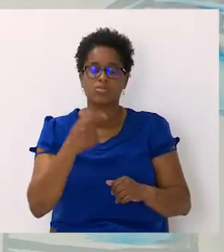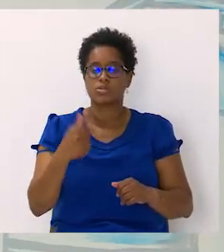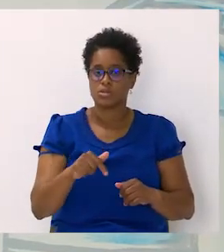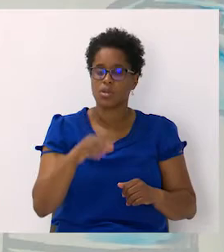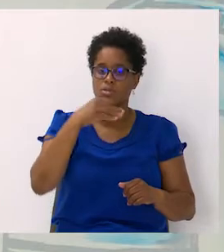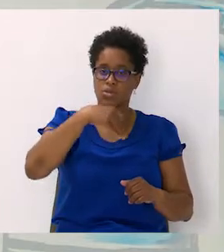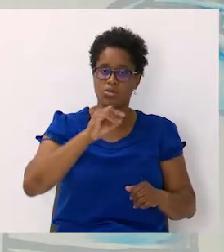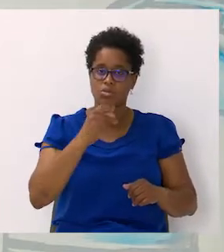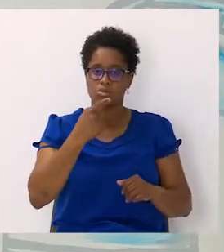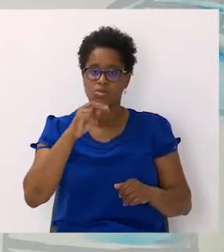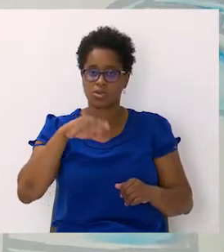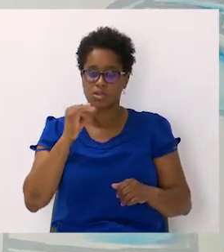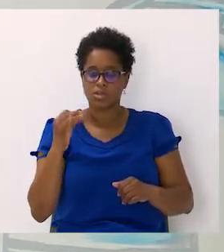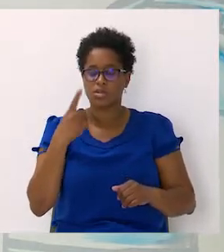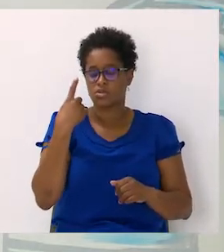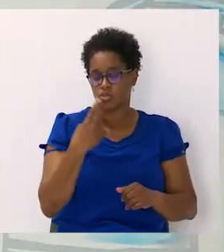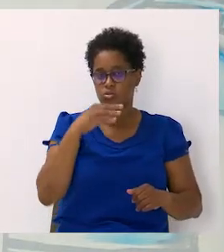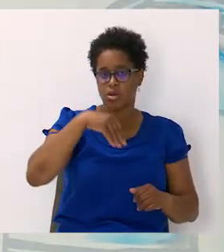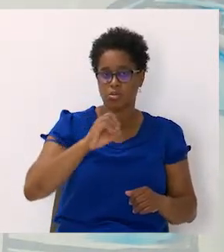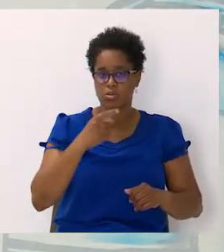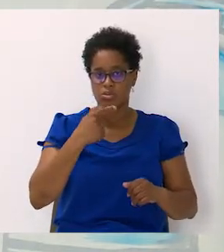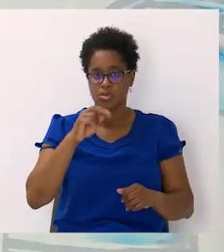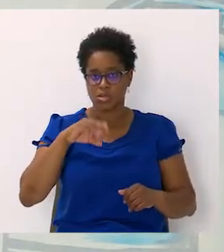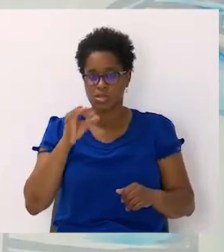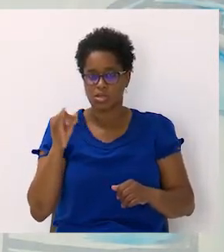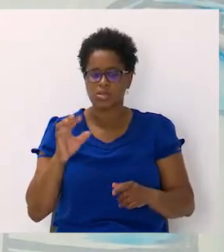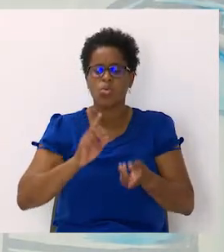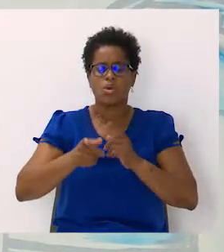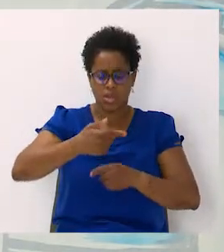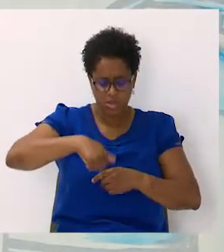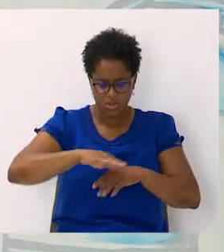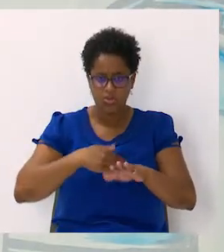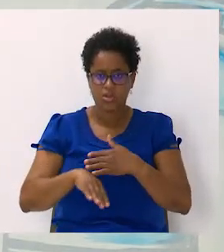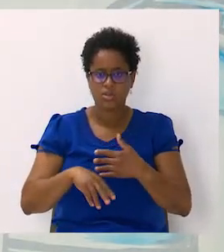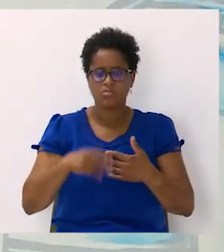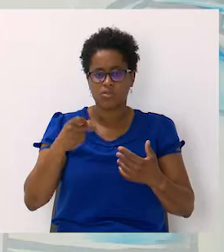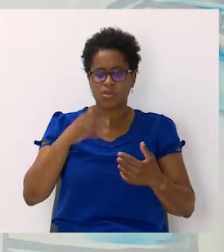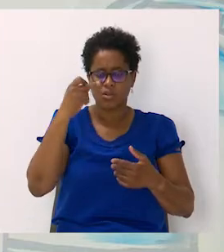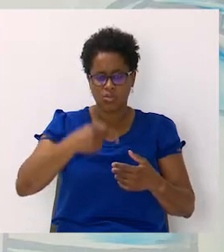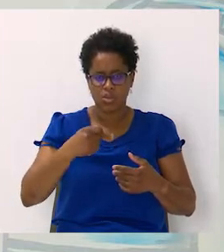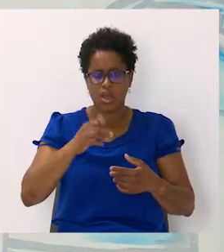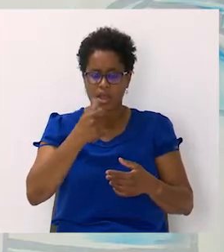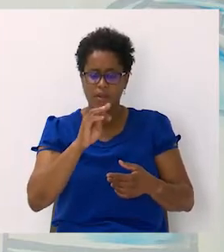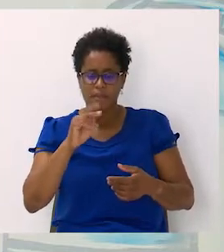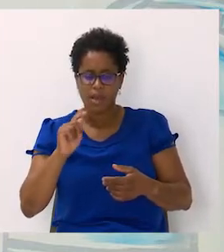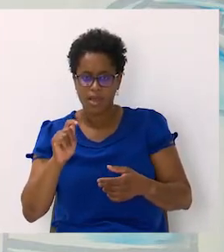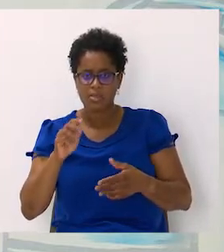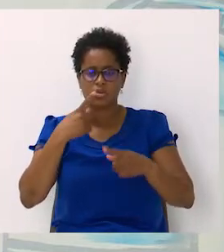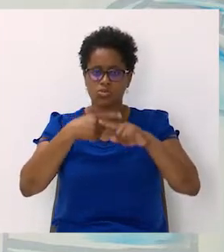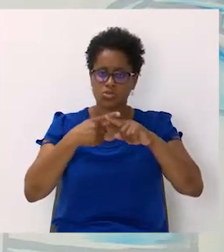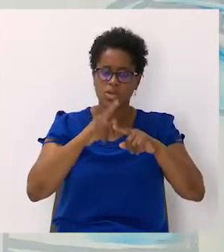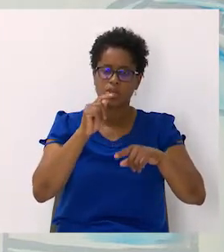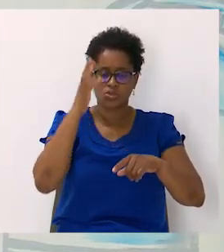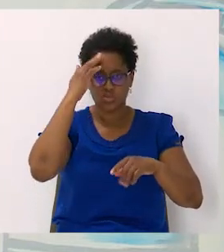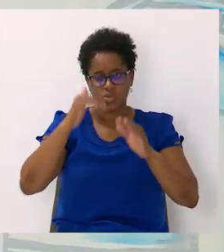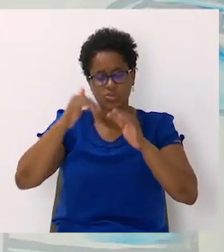perante potência de uma potência. O que é que vamos fazer? Vamos manter a base e vamos multiplicar